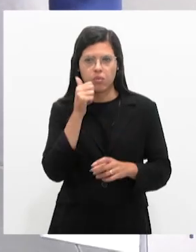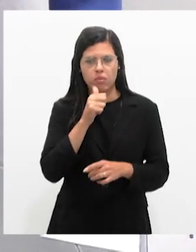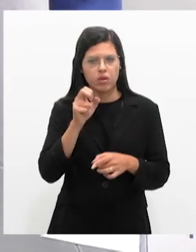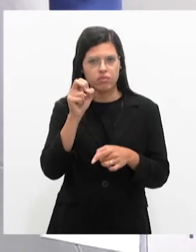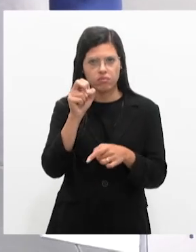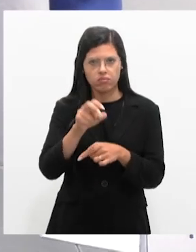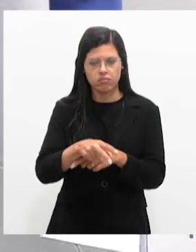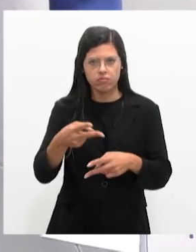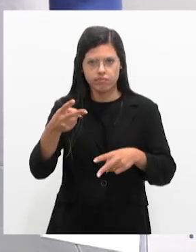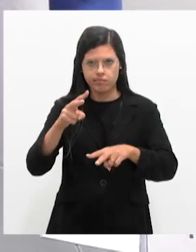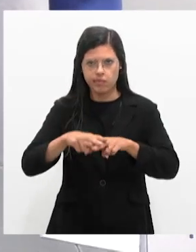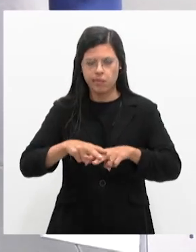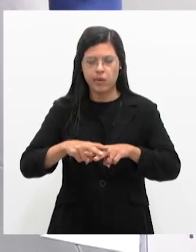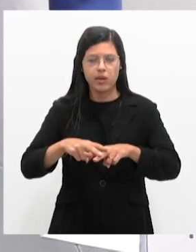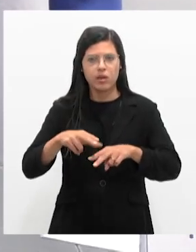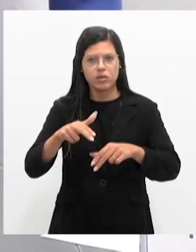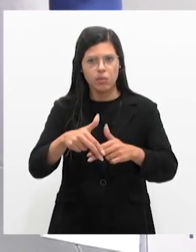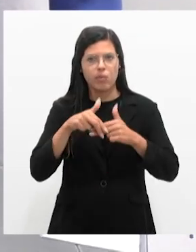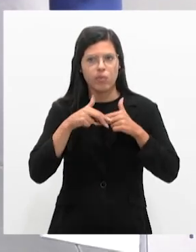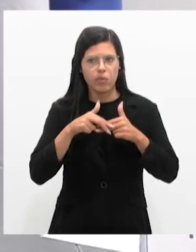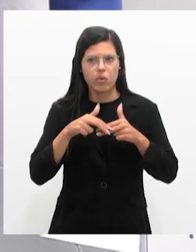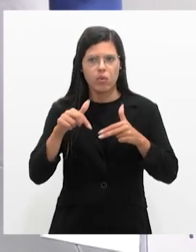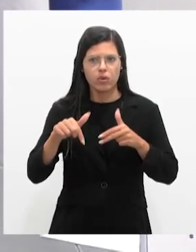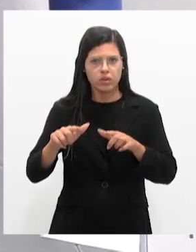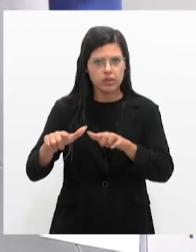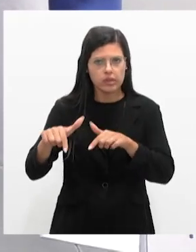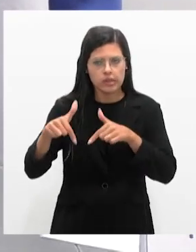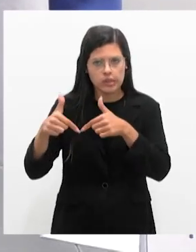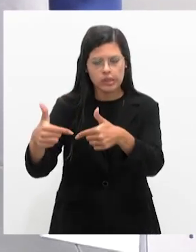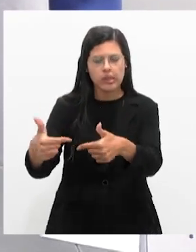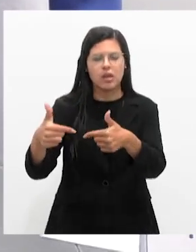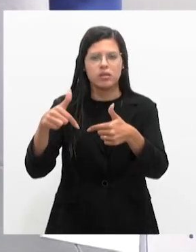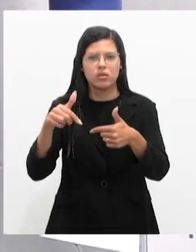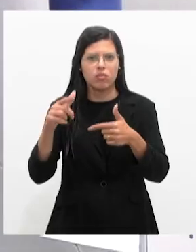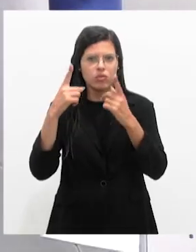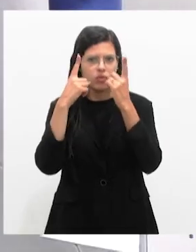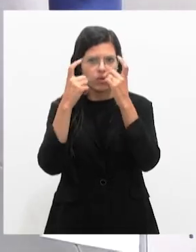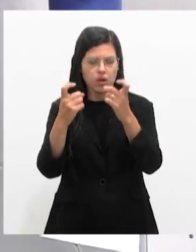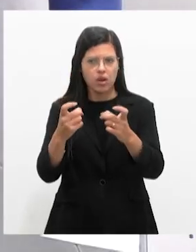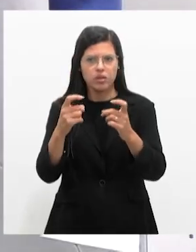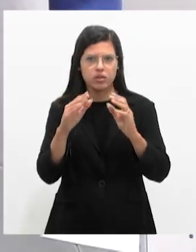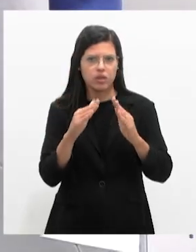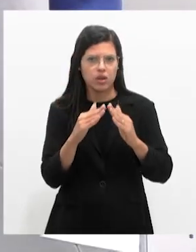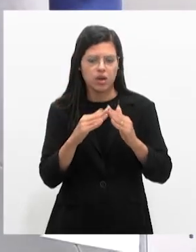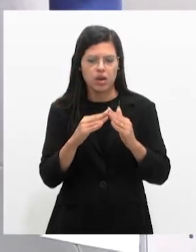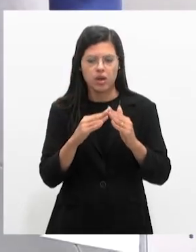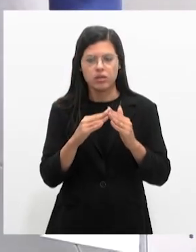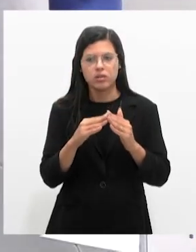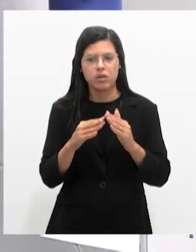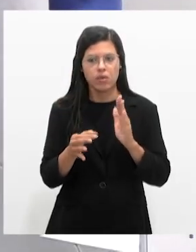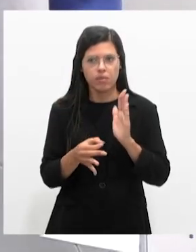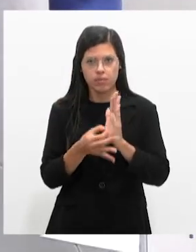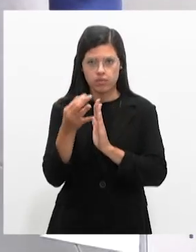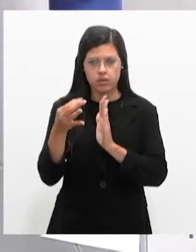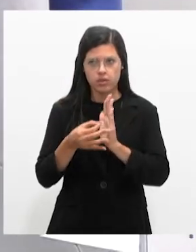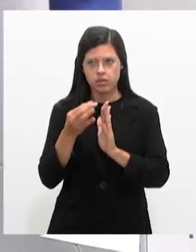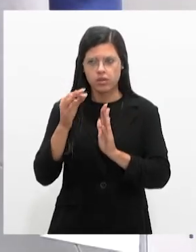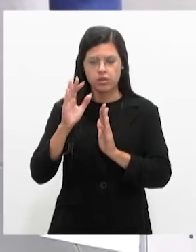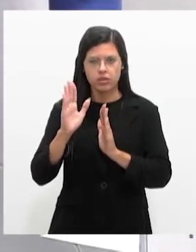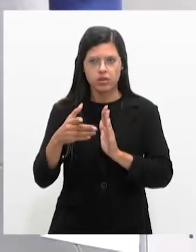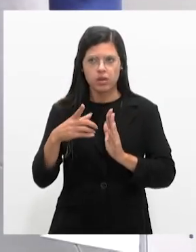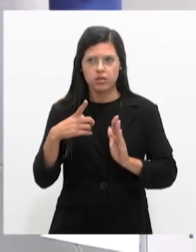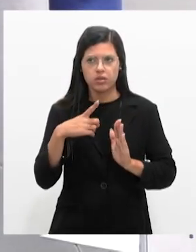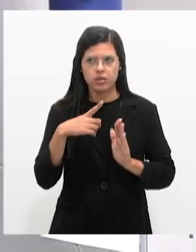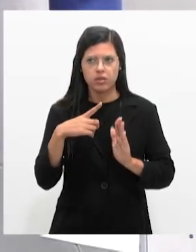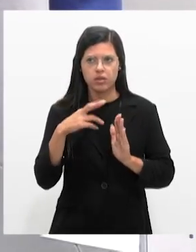prisional, presas em virtude de terem reagido a situações de violência doméstica ou familiar no Estado do Rio de Janeiro. O parecer que já consta nos autos